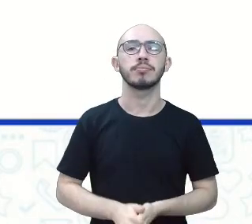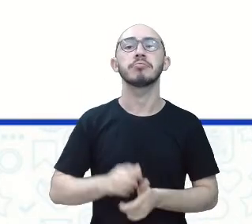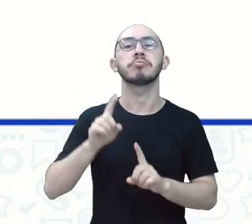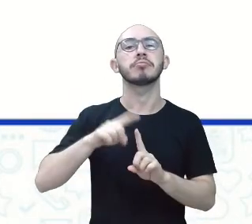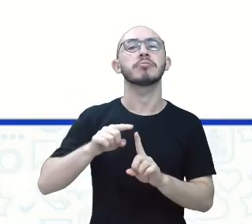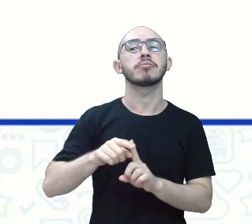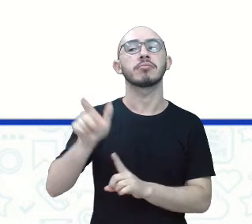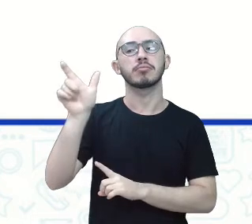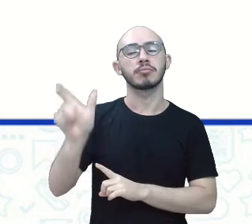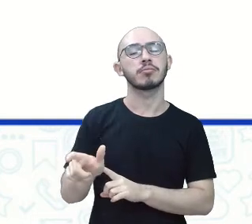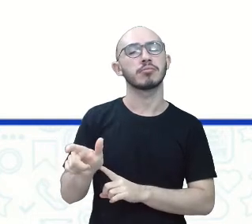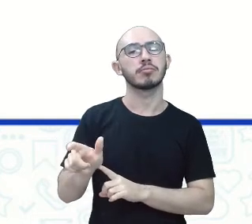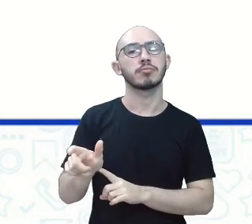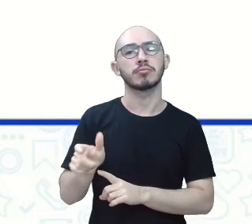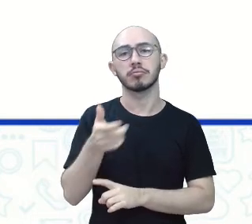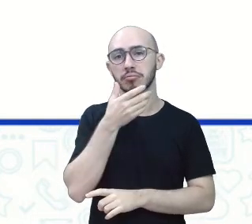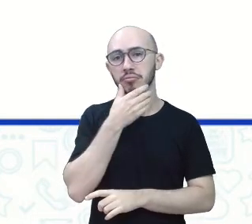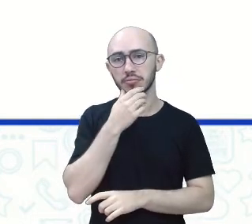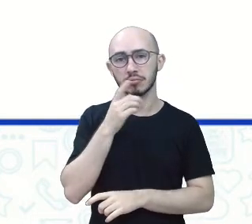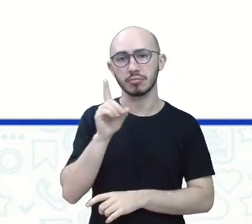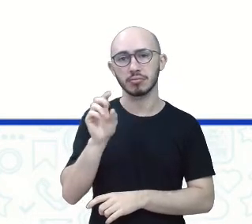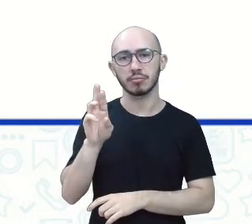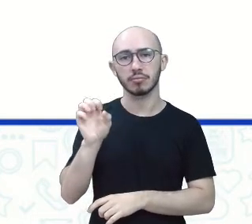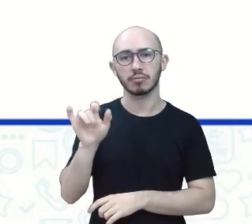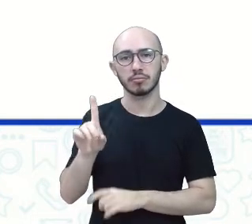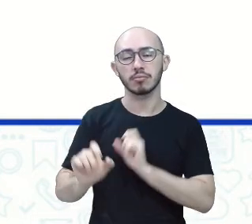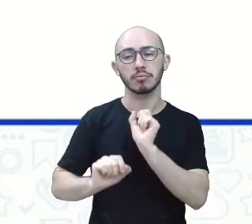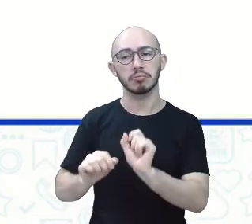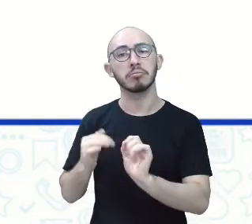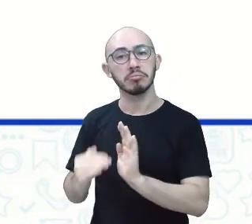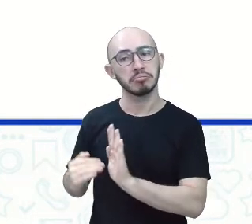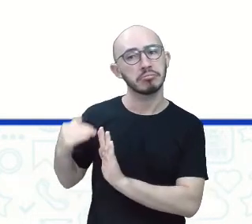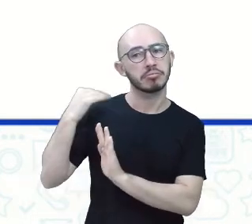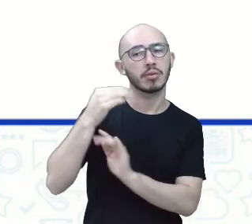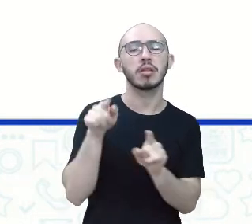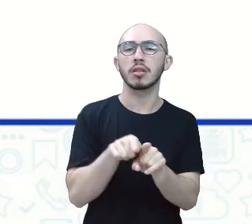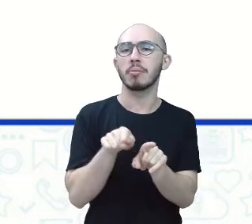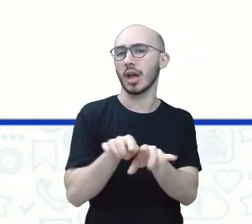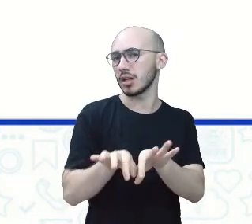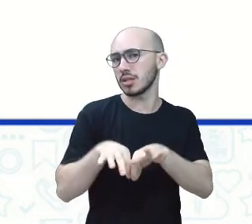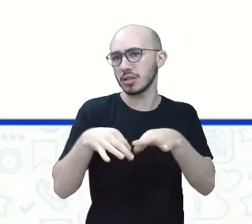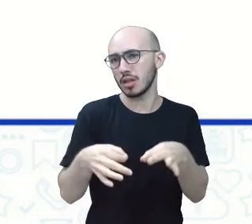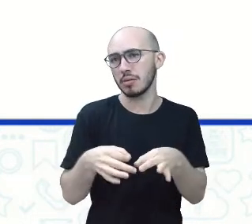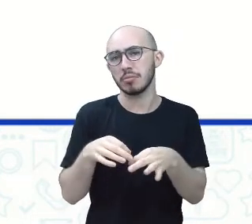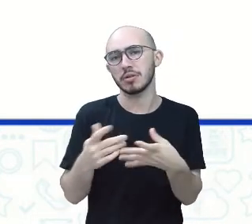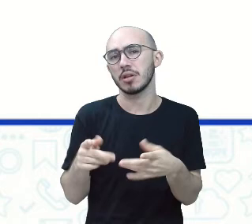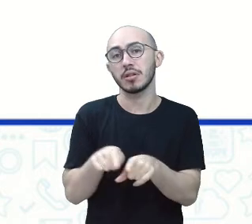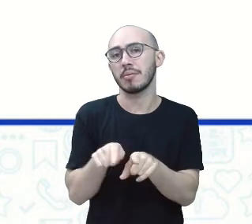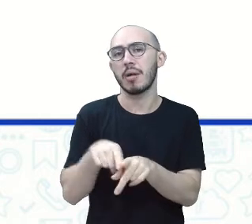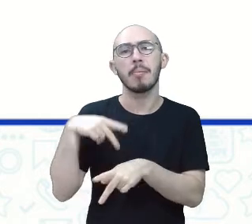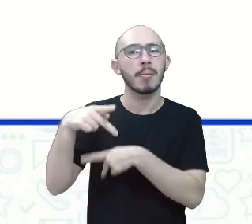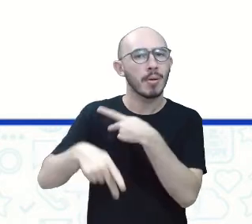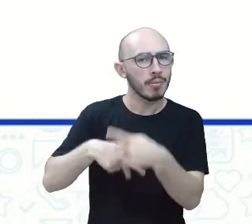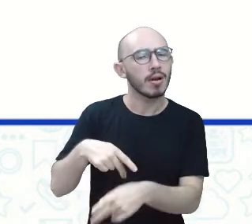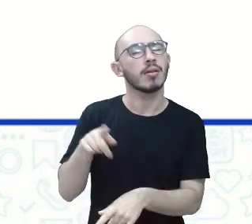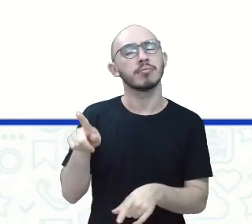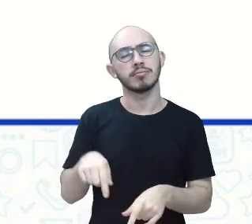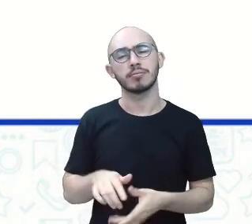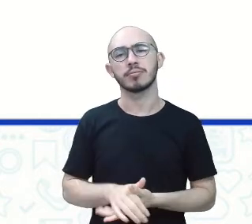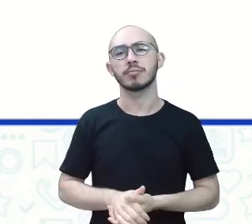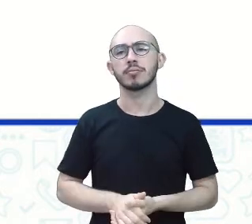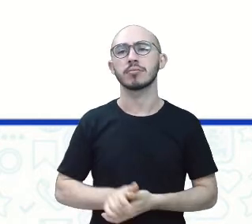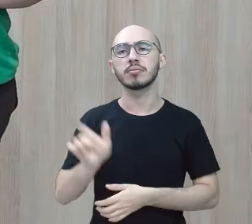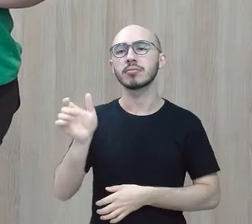é, ao mesmo tempo, sofisticado e simples, ou até mesmo popular. Vocês percebem que